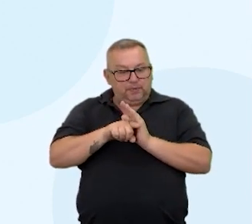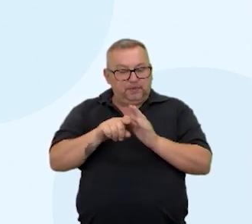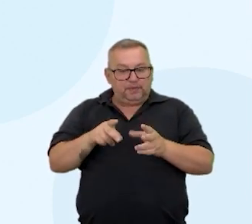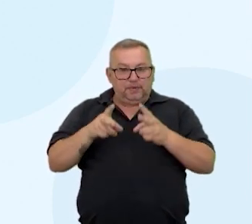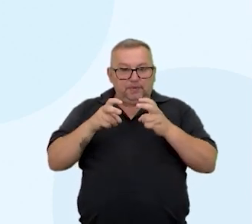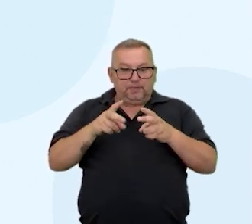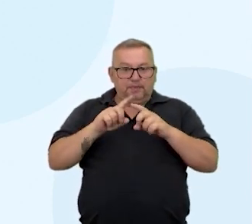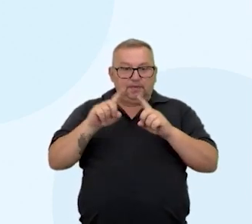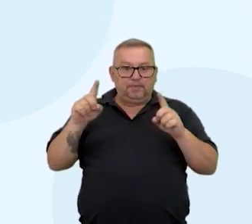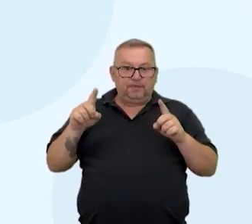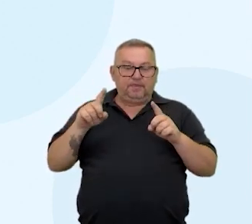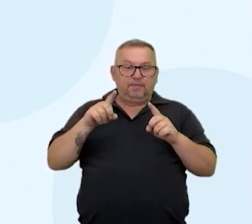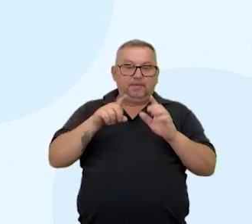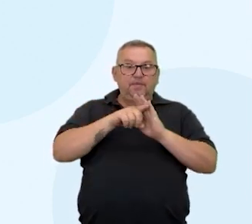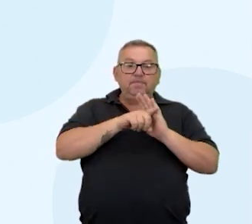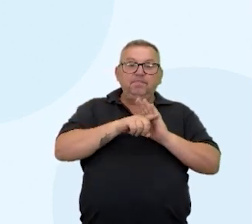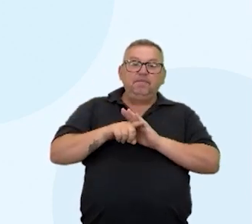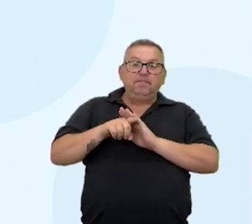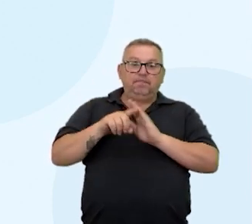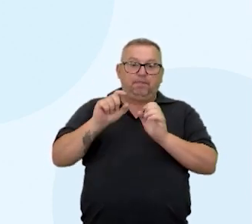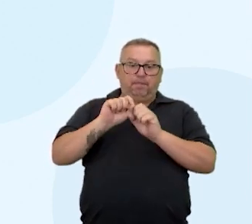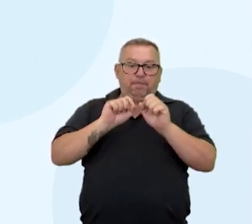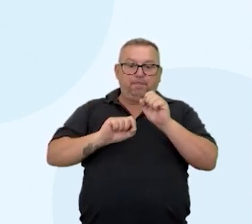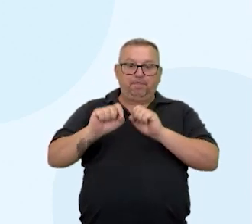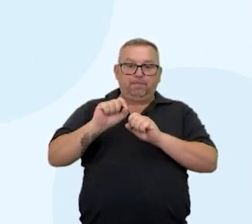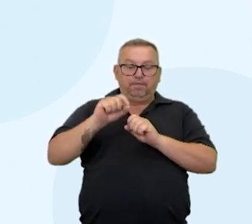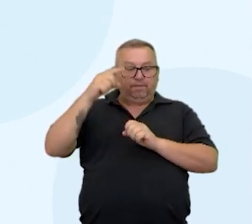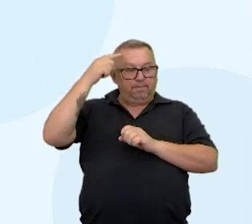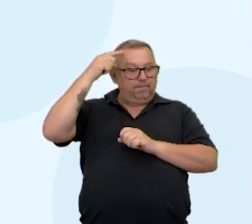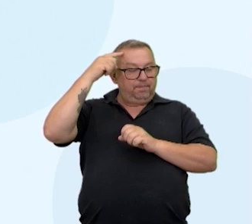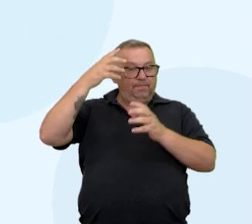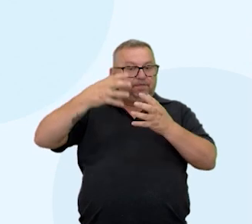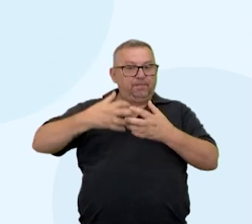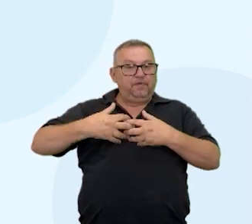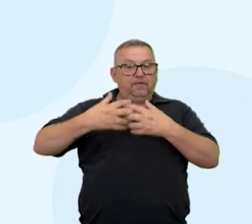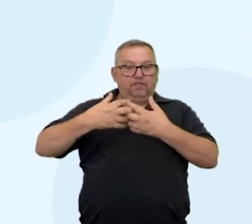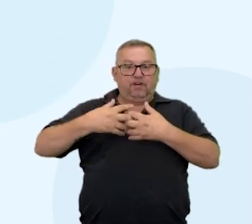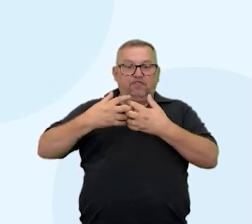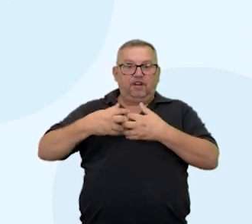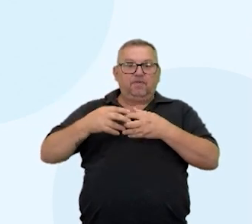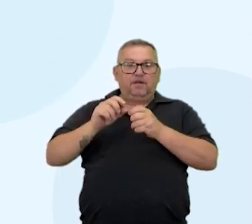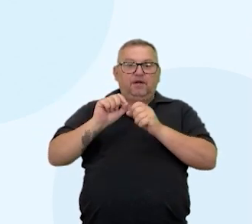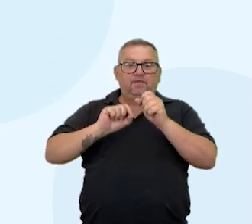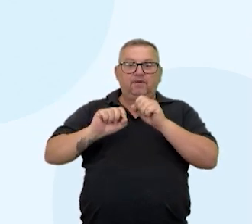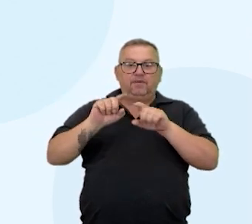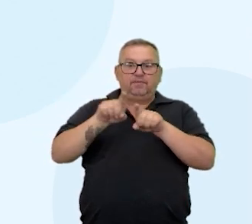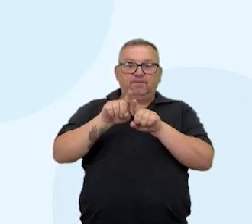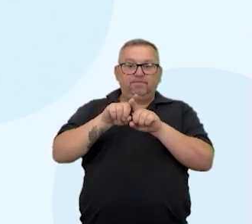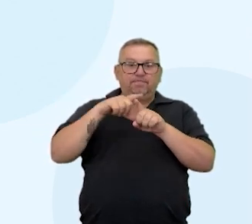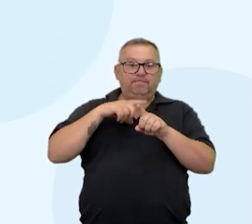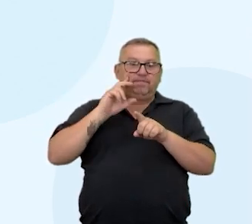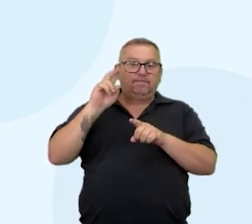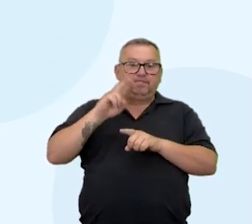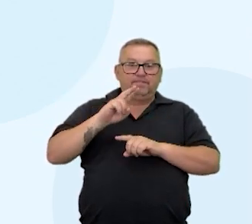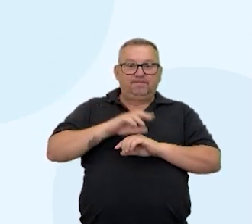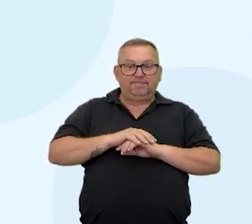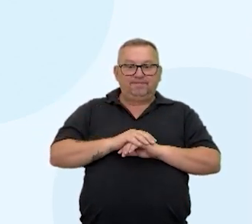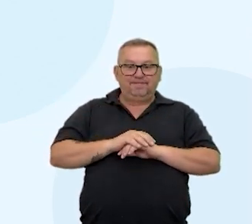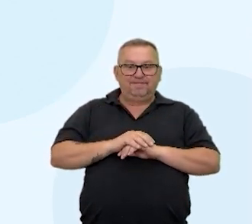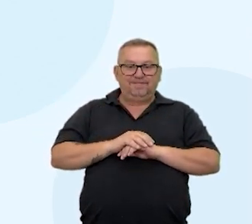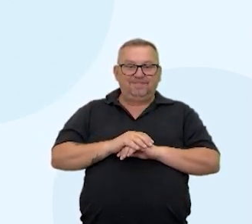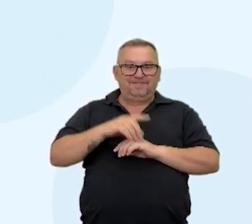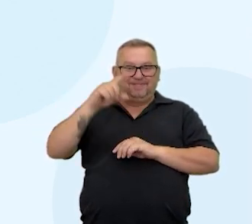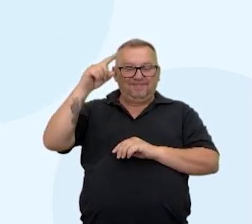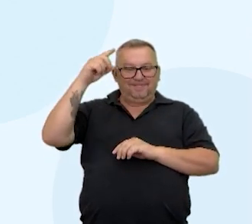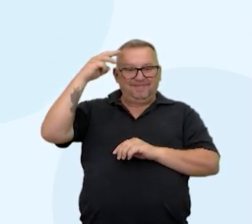alunos pesquisem, que os alunos façam reflexões. Então, a gente está propondo uma aqui. Memória